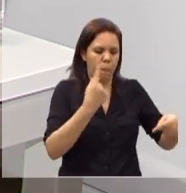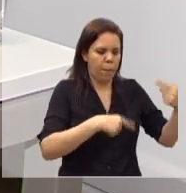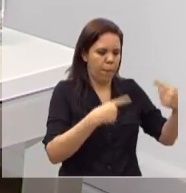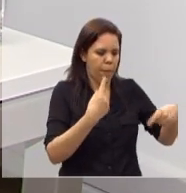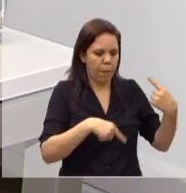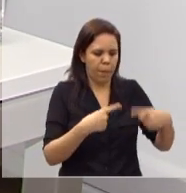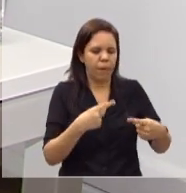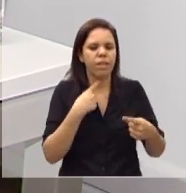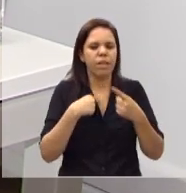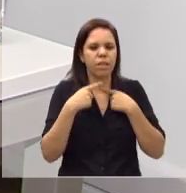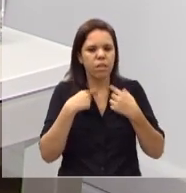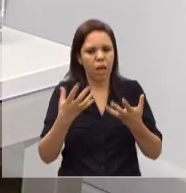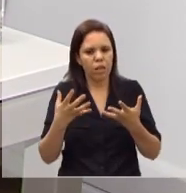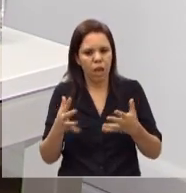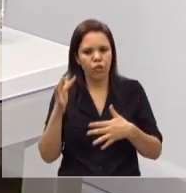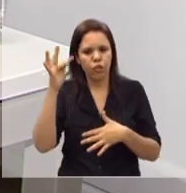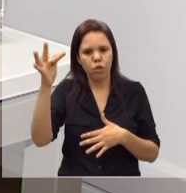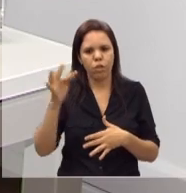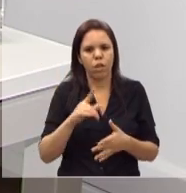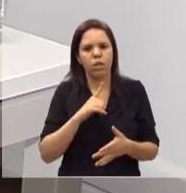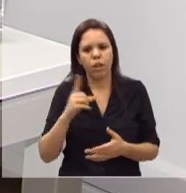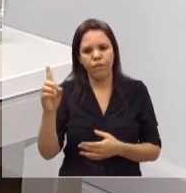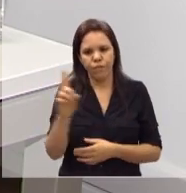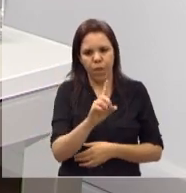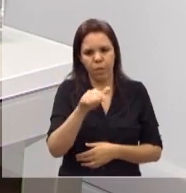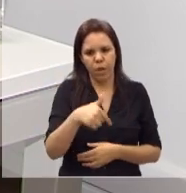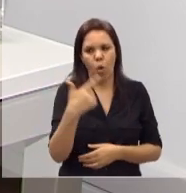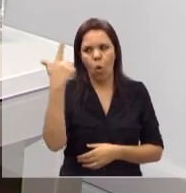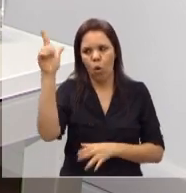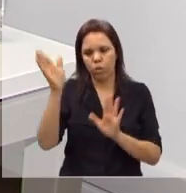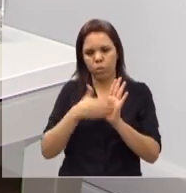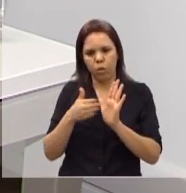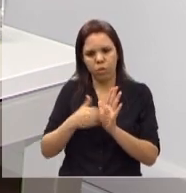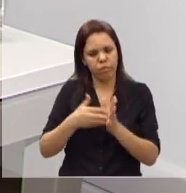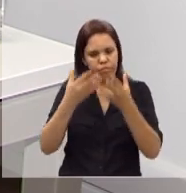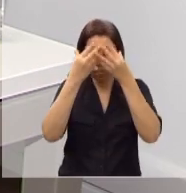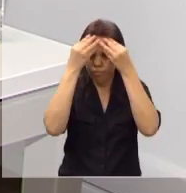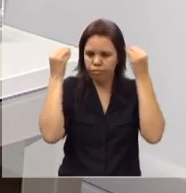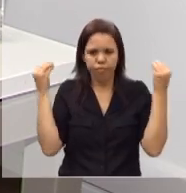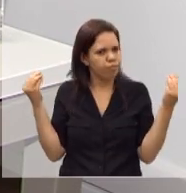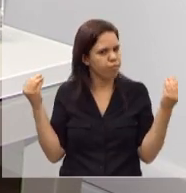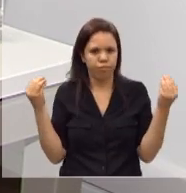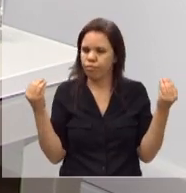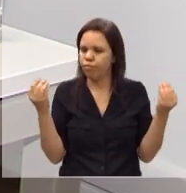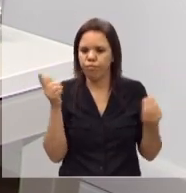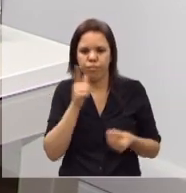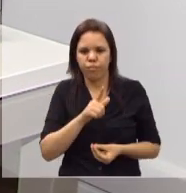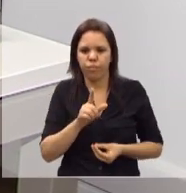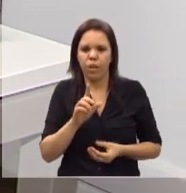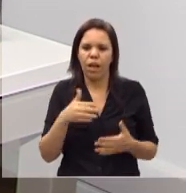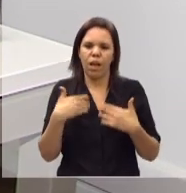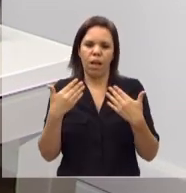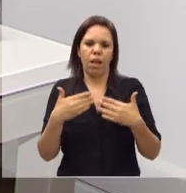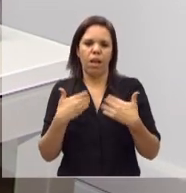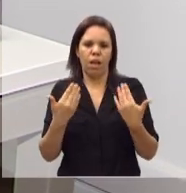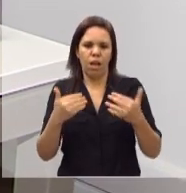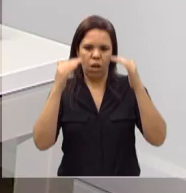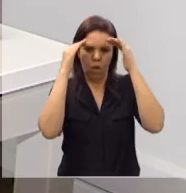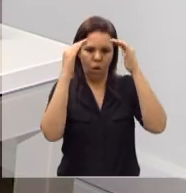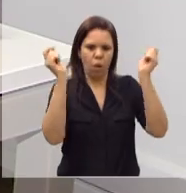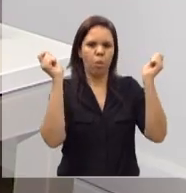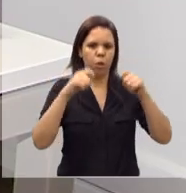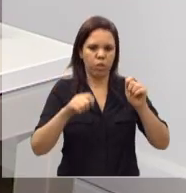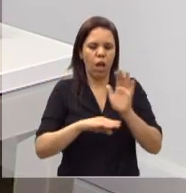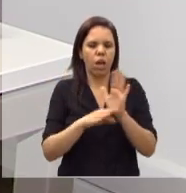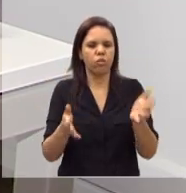que desejam ser políticos, que vêm para cá com outro propósito, esqueçam. Porque alegria e honroso é